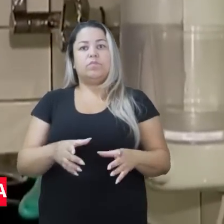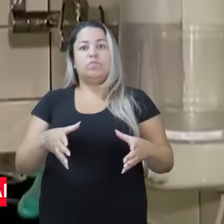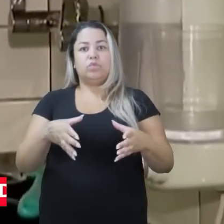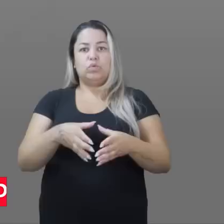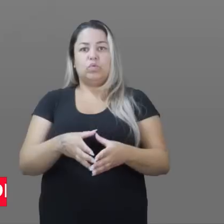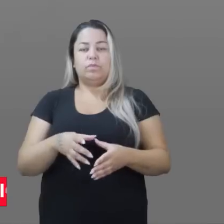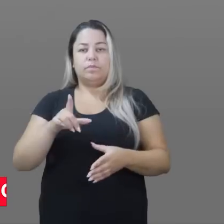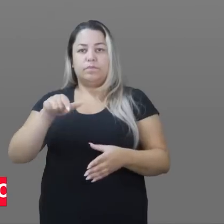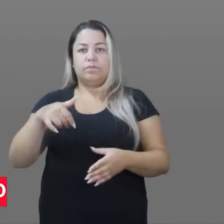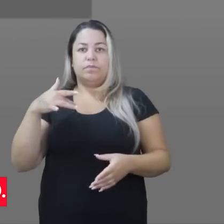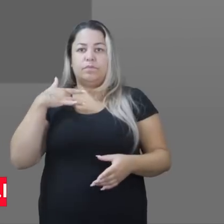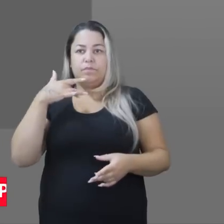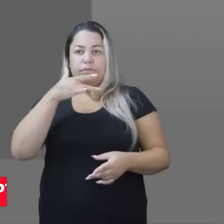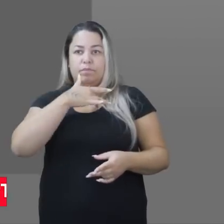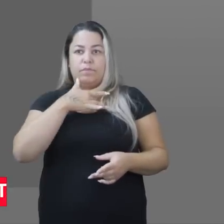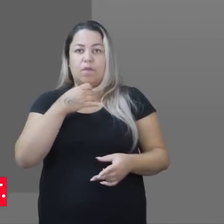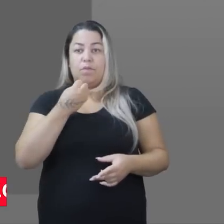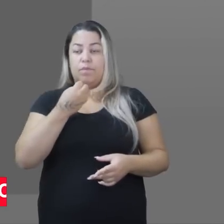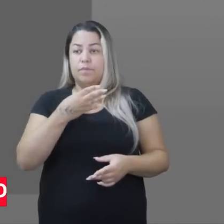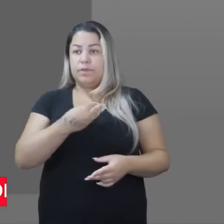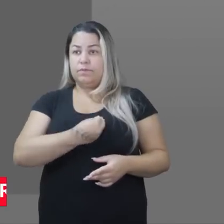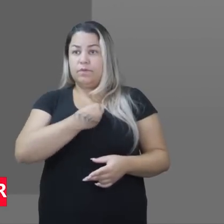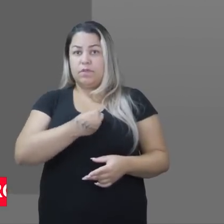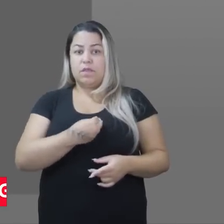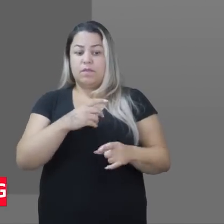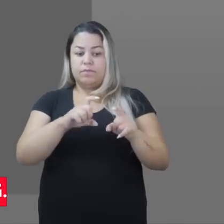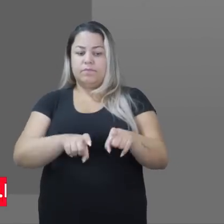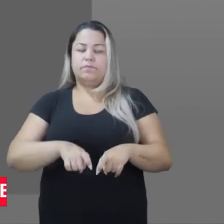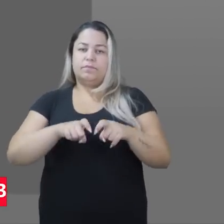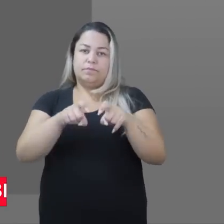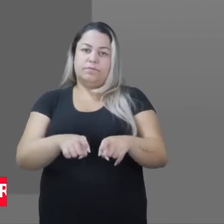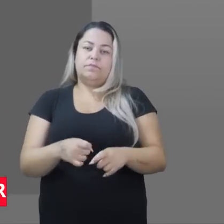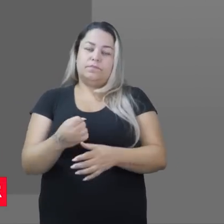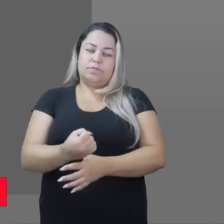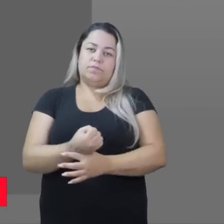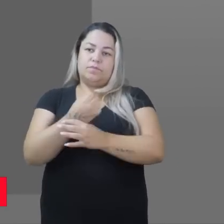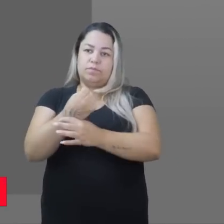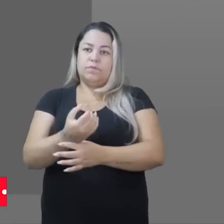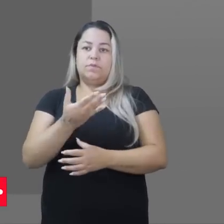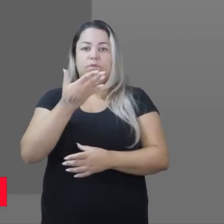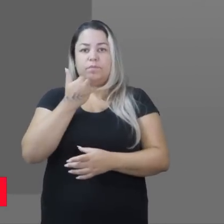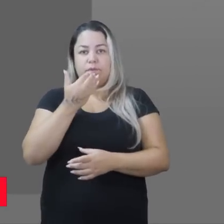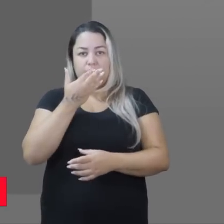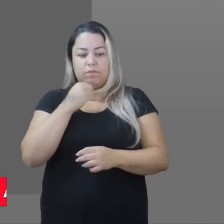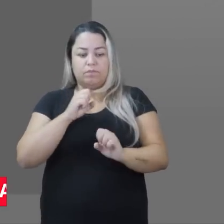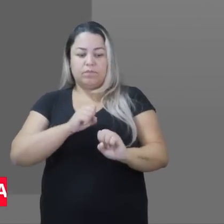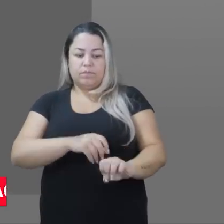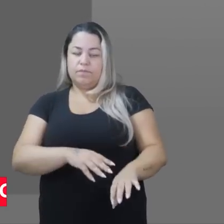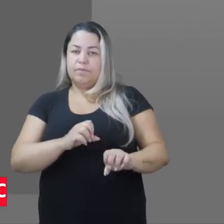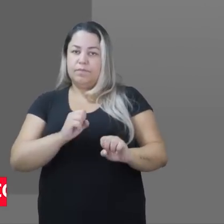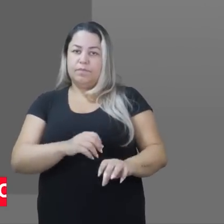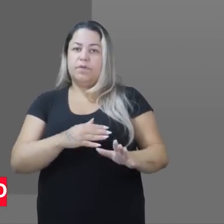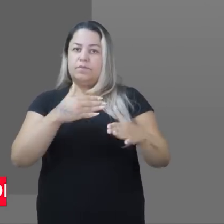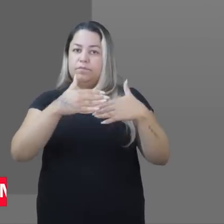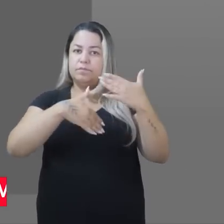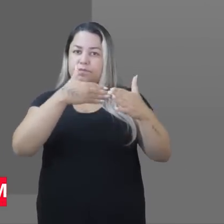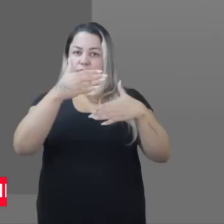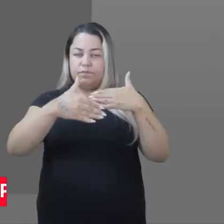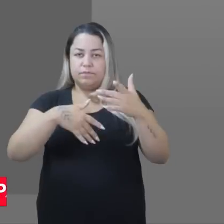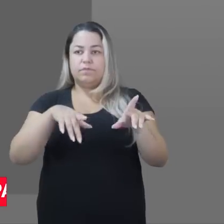são saúde e bem-estar, agricultura e segurança alimentar, educação e desenvolvimento